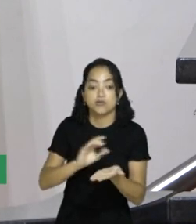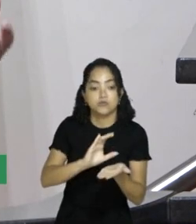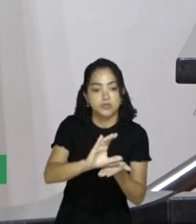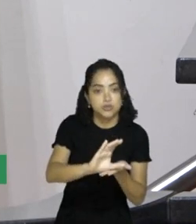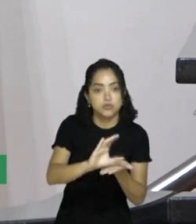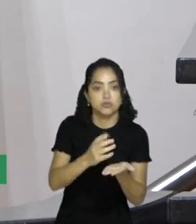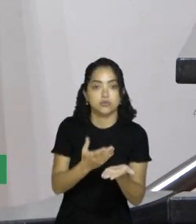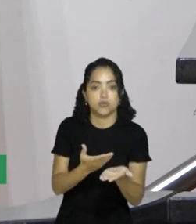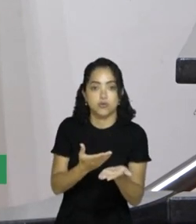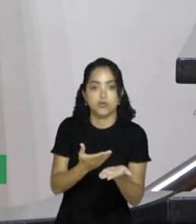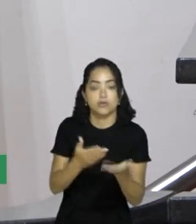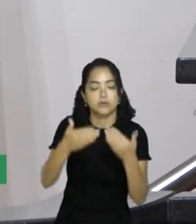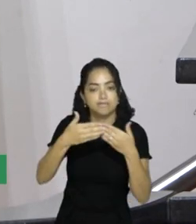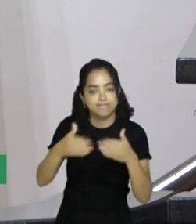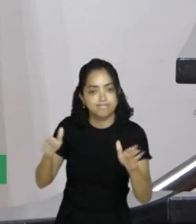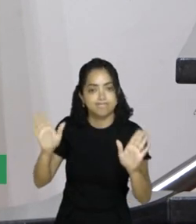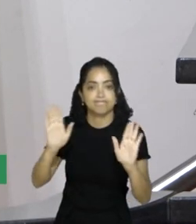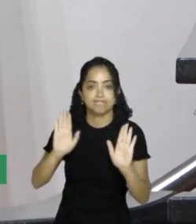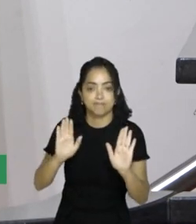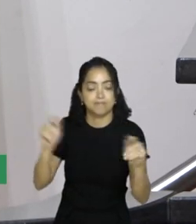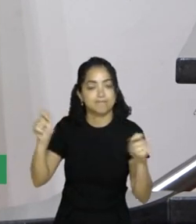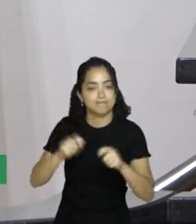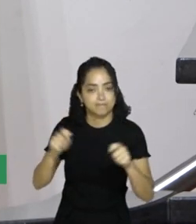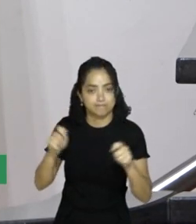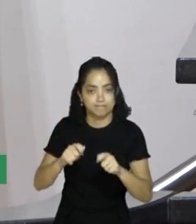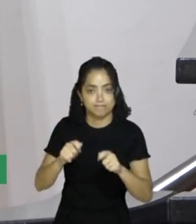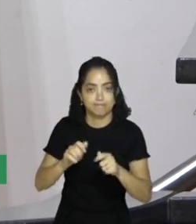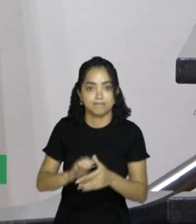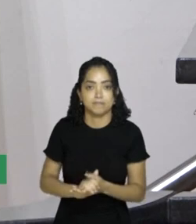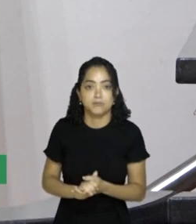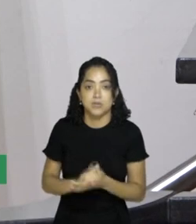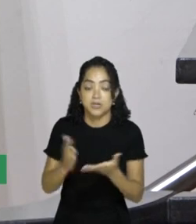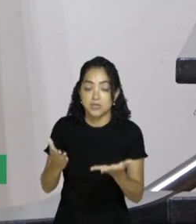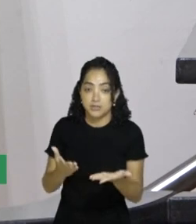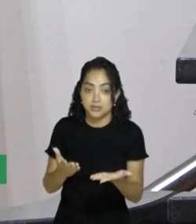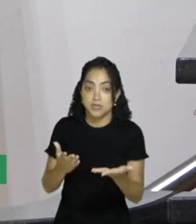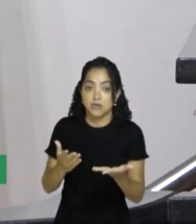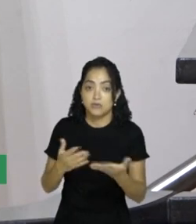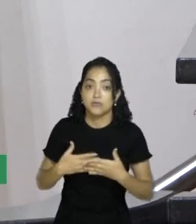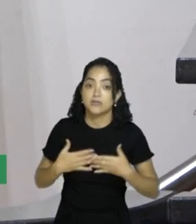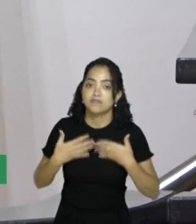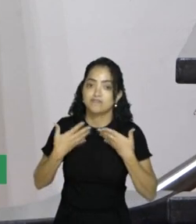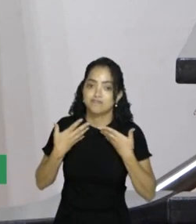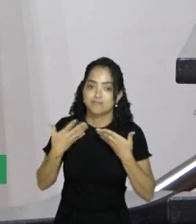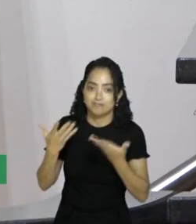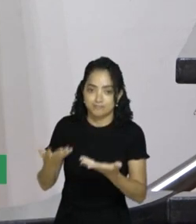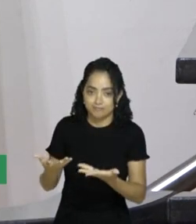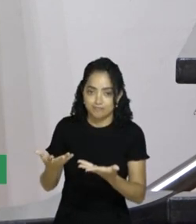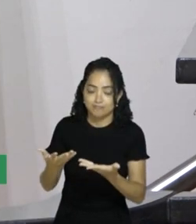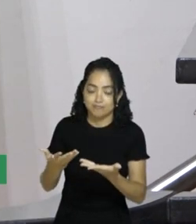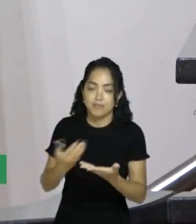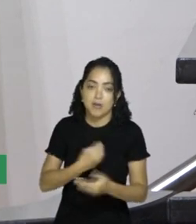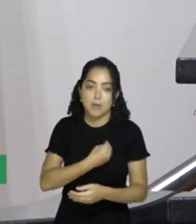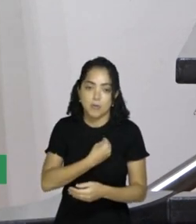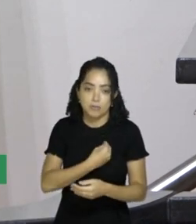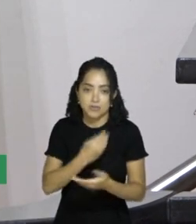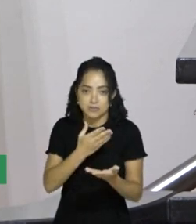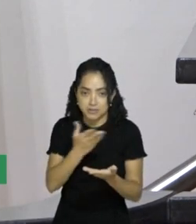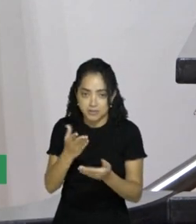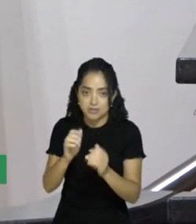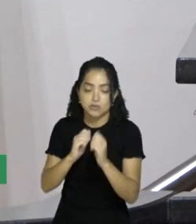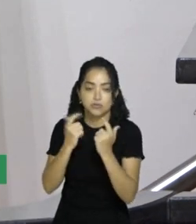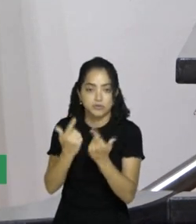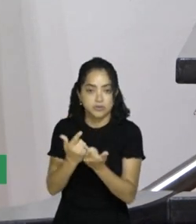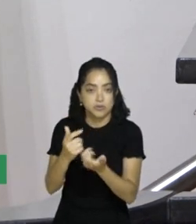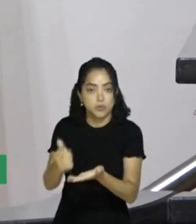com o município está de portas abertas e tem potencial para isso então ficamos muito lisonjeados em contar com a presença da Assembleia Legislativa o